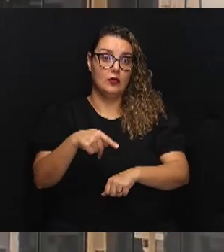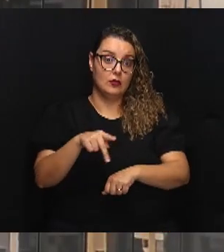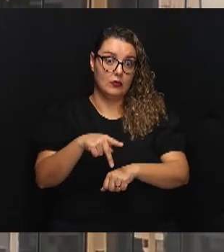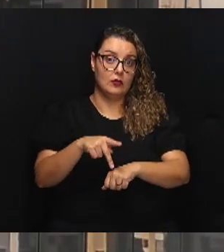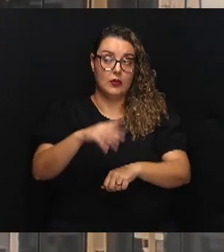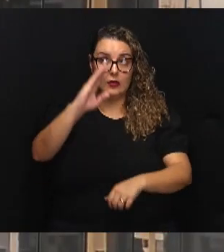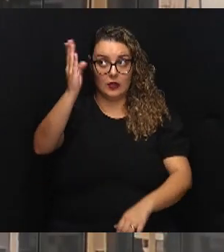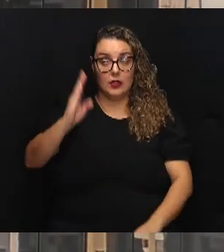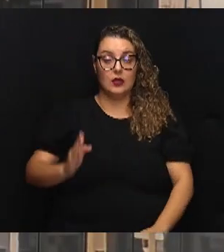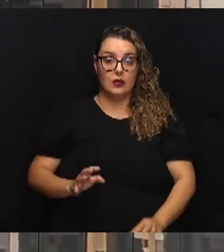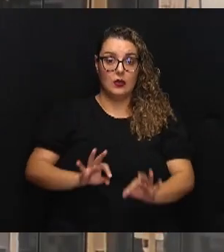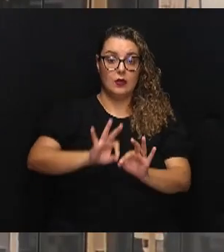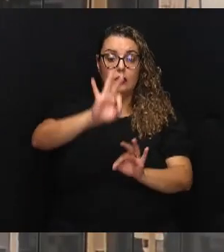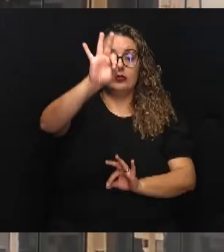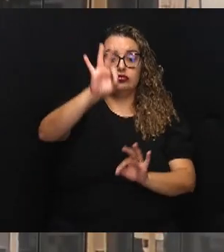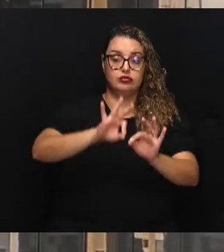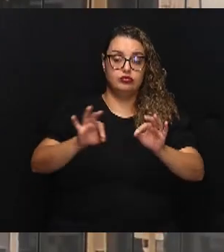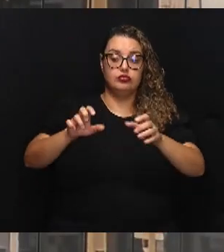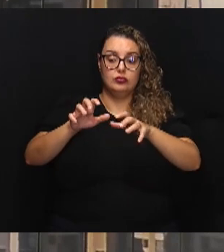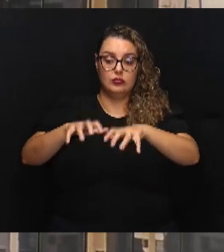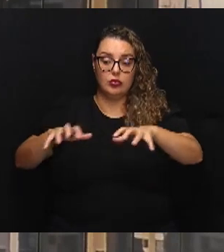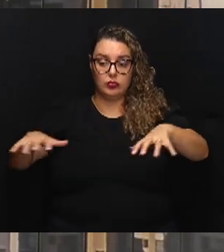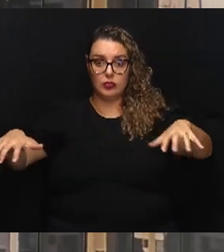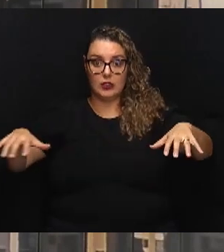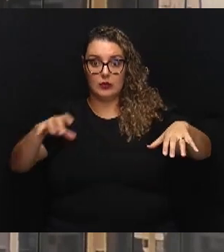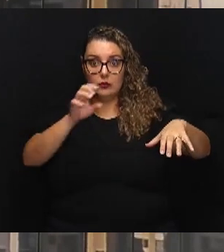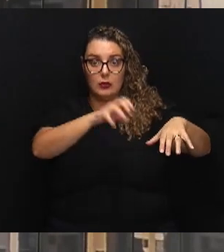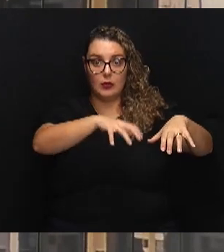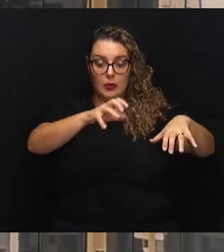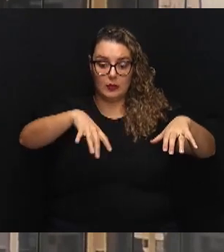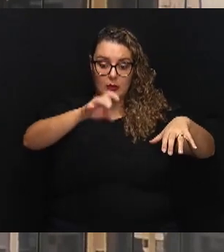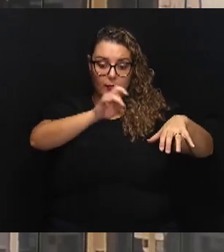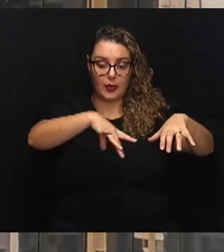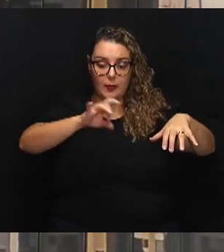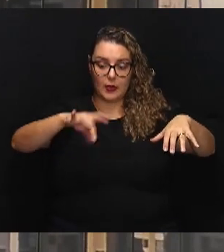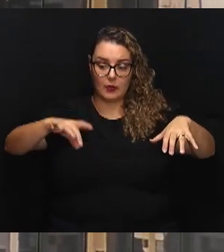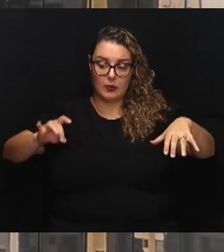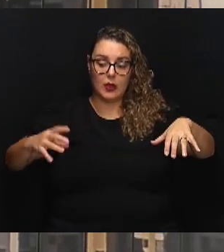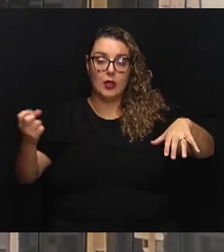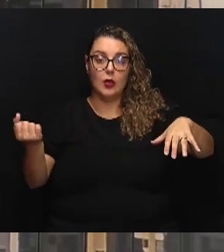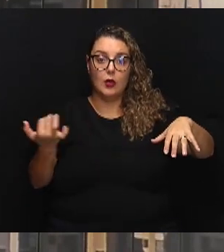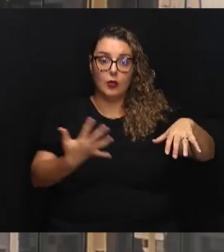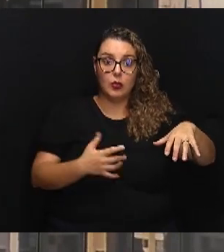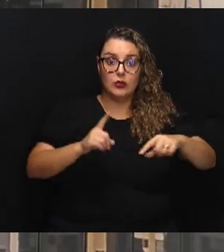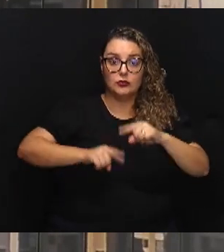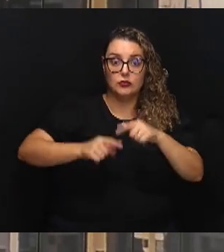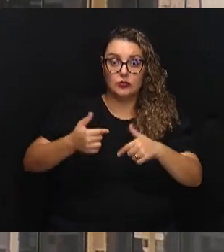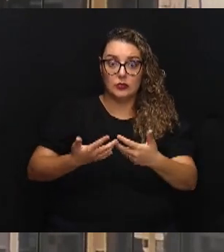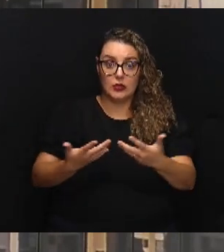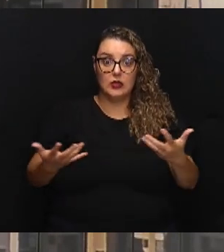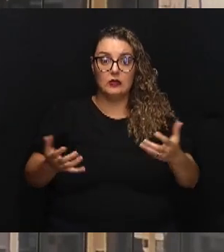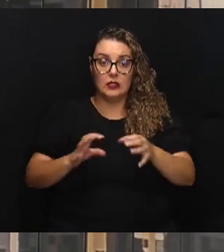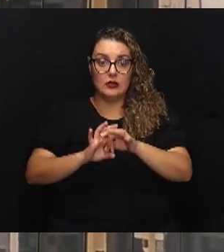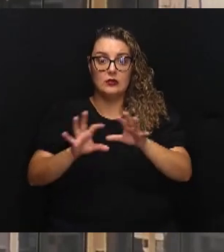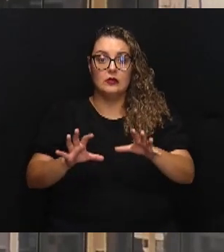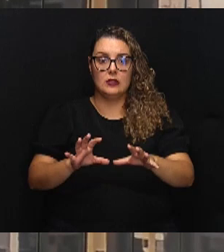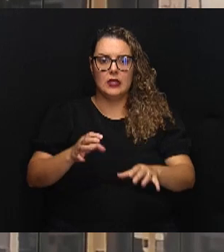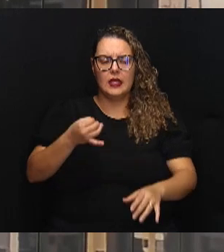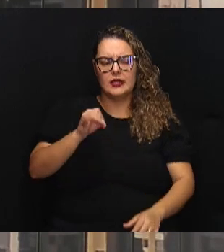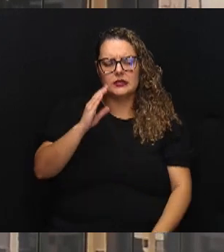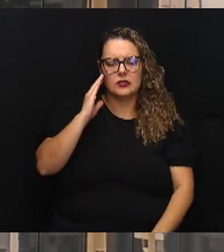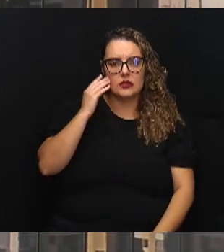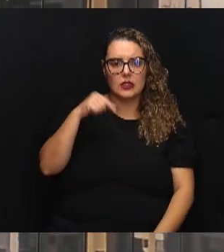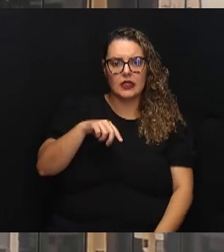e altamente agricultável, né? Já dá para a gente imaginar quanto de matéria-prima vai ter disponível, né? E se eu entendi bem, então